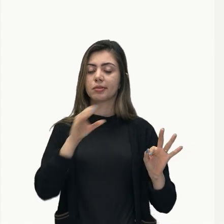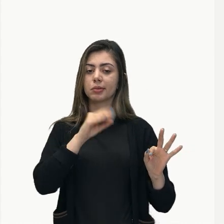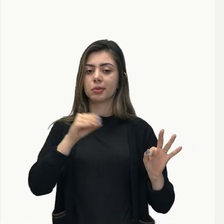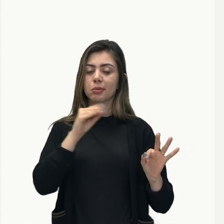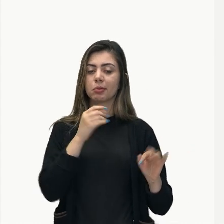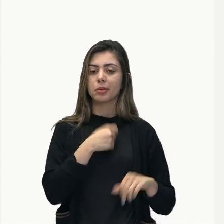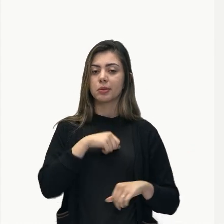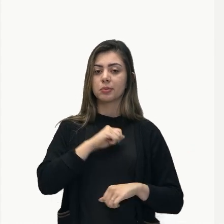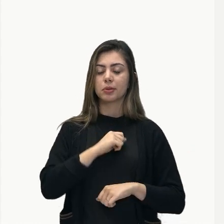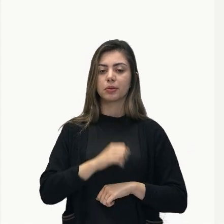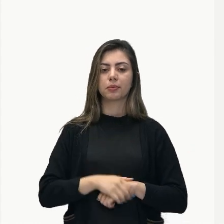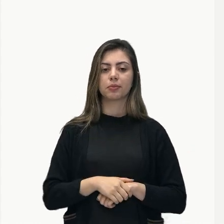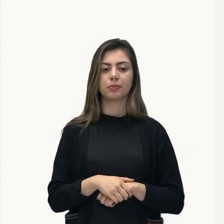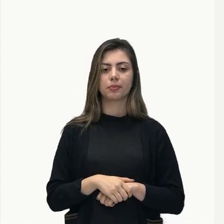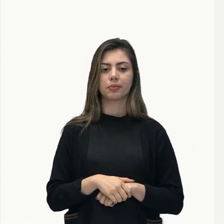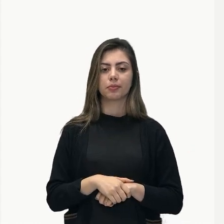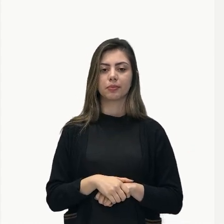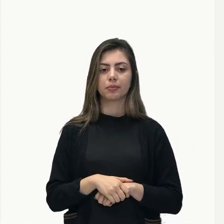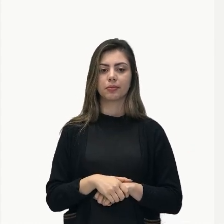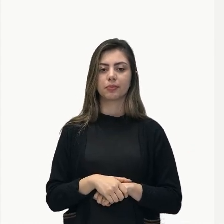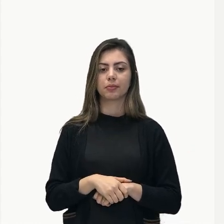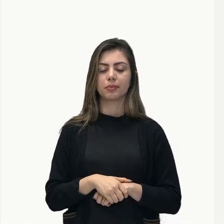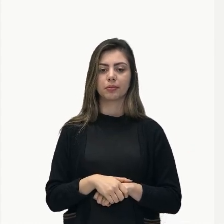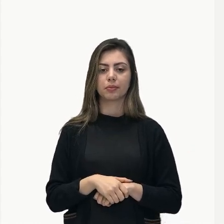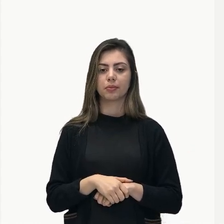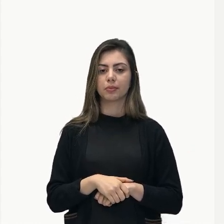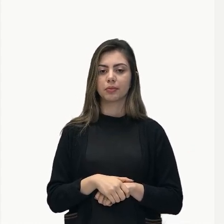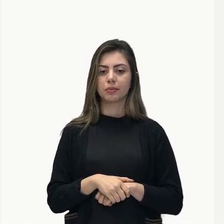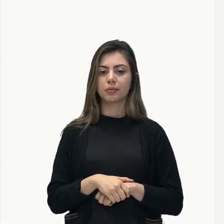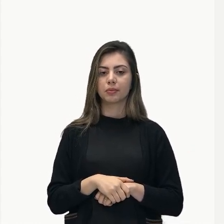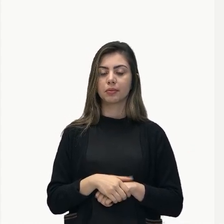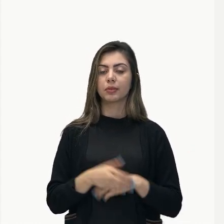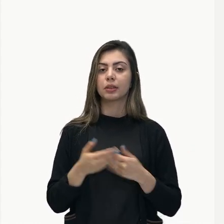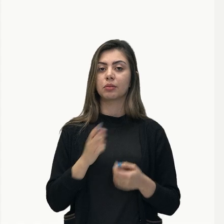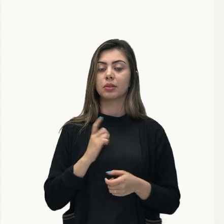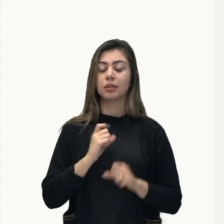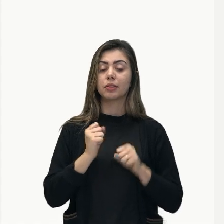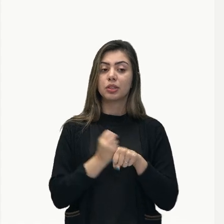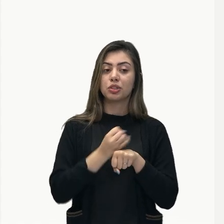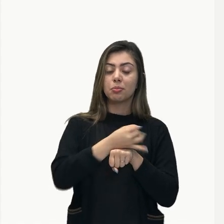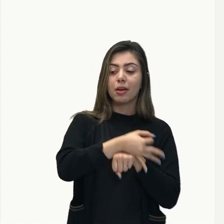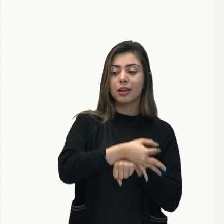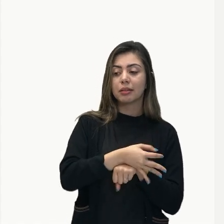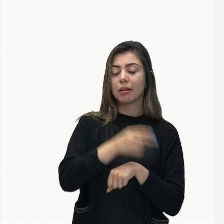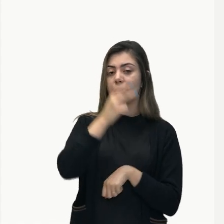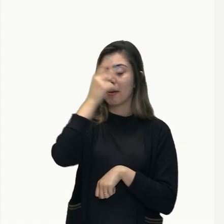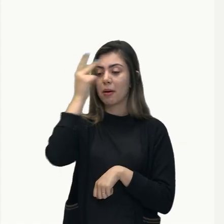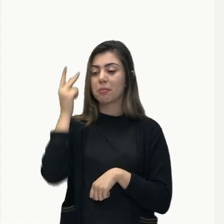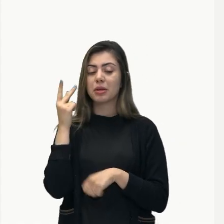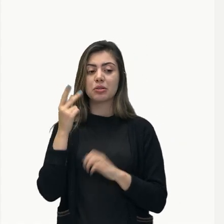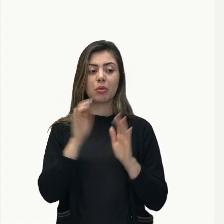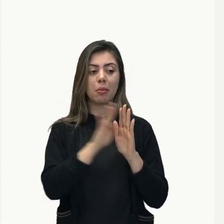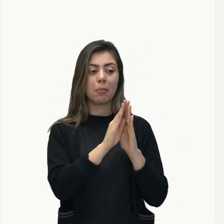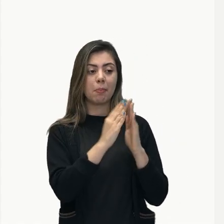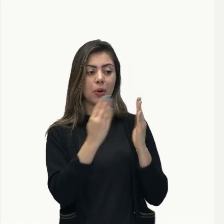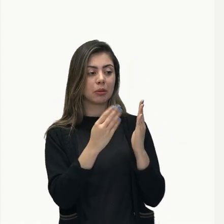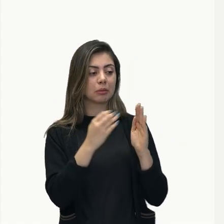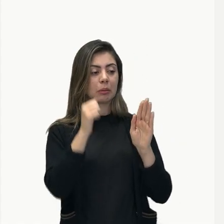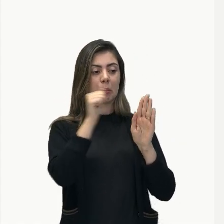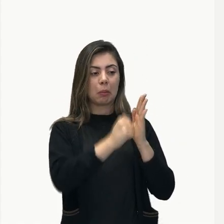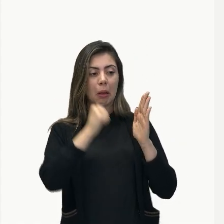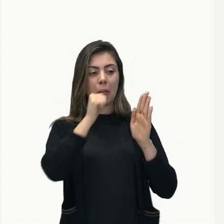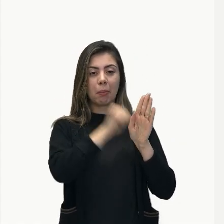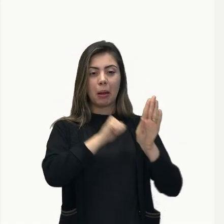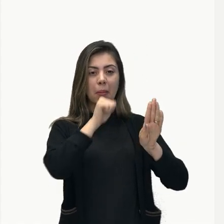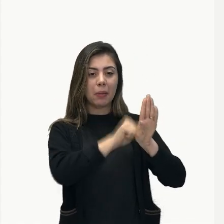la puerta que se la rompió, quer dizer, meia-noite alguém chegou, bateu tanto na porta, batia tão forte na porta que a